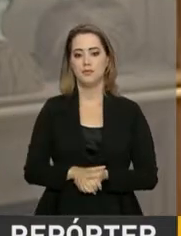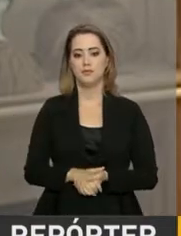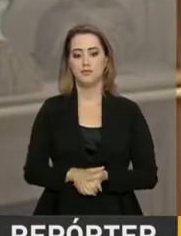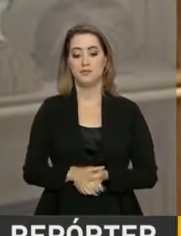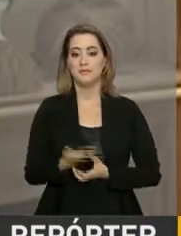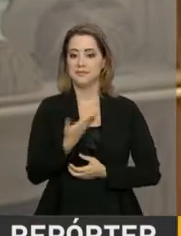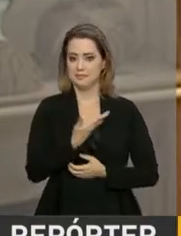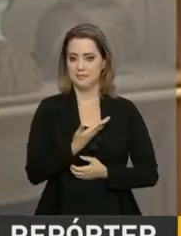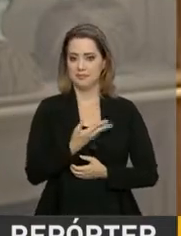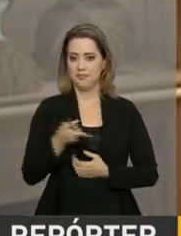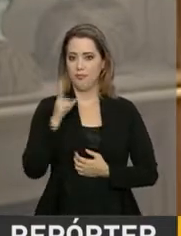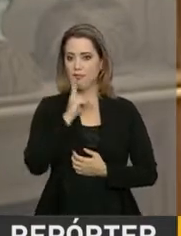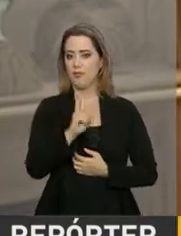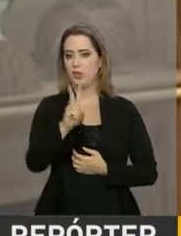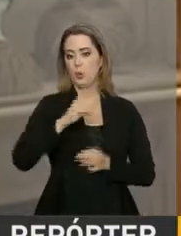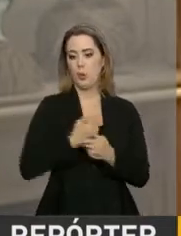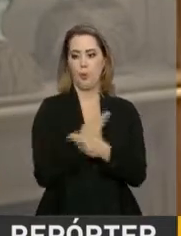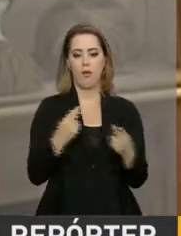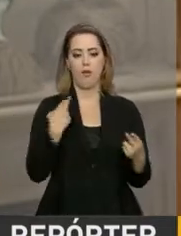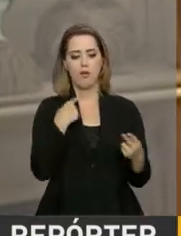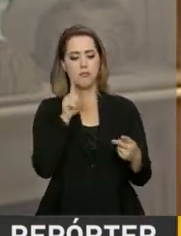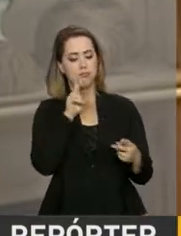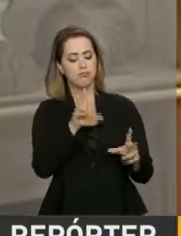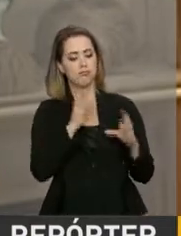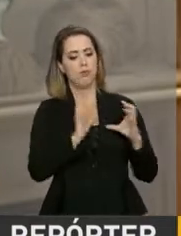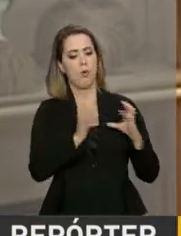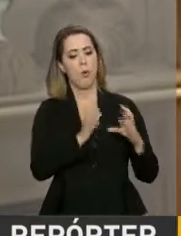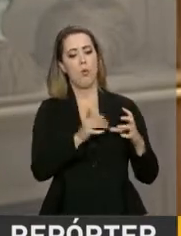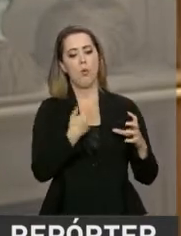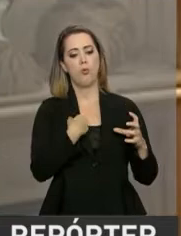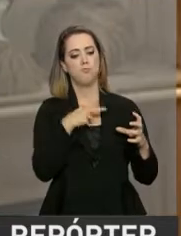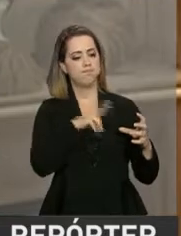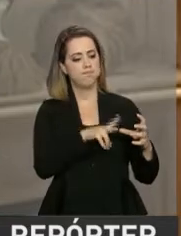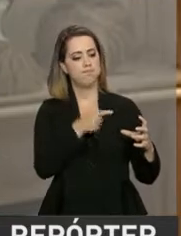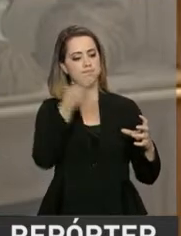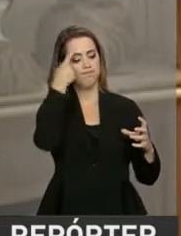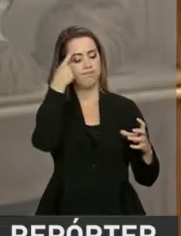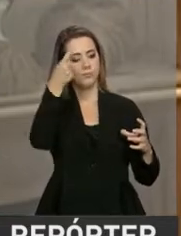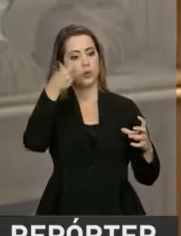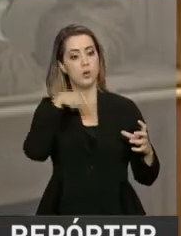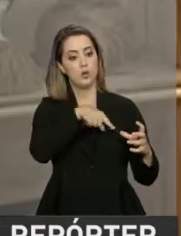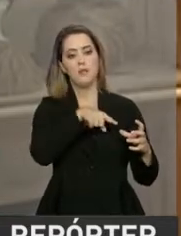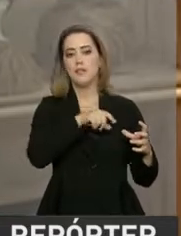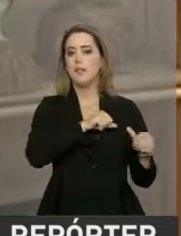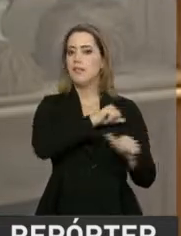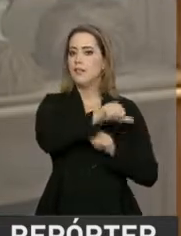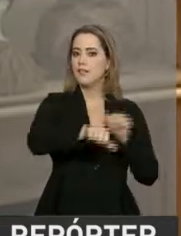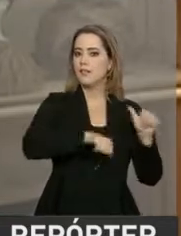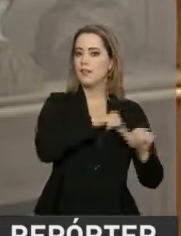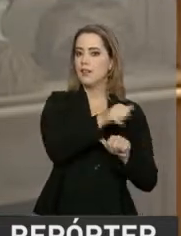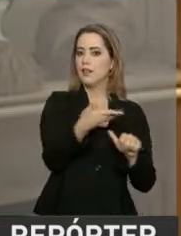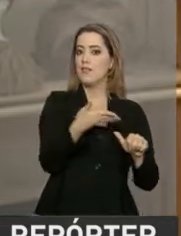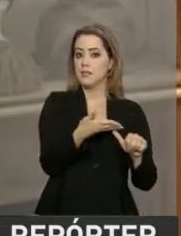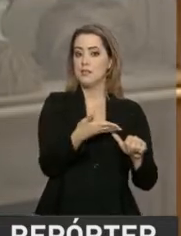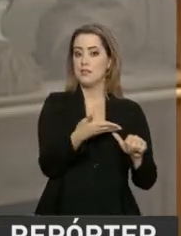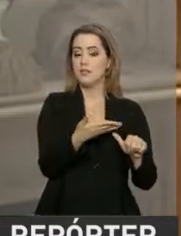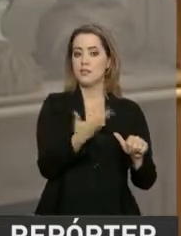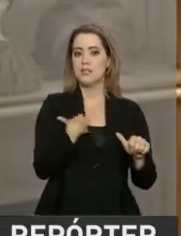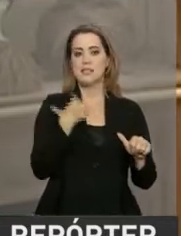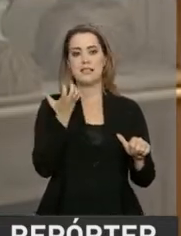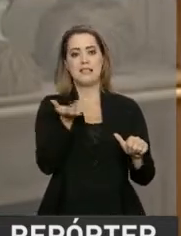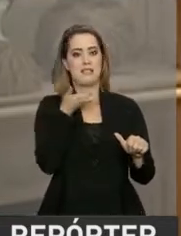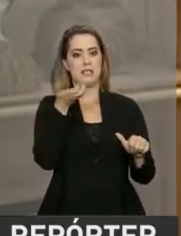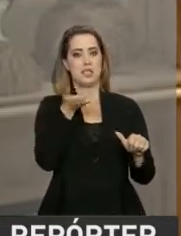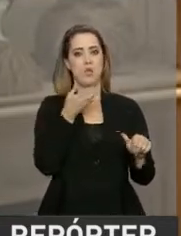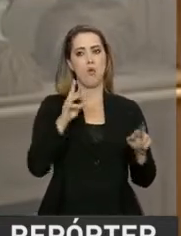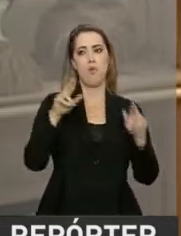de coco lá jogado no lixo, nós tivemos a ideia, eu e minha irmã, de pegar esse coco e transformar. Como eu queria